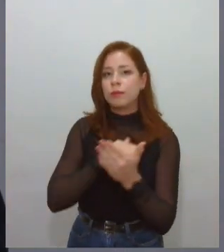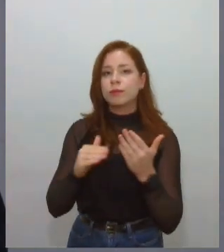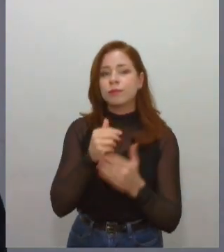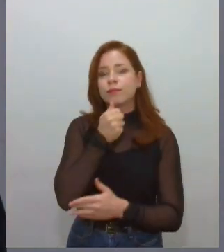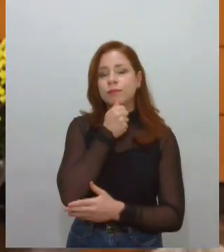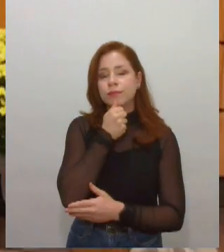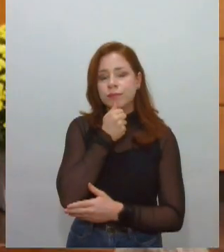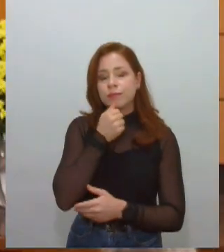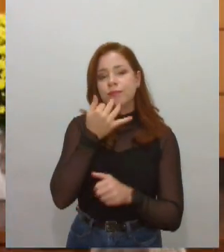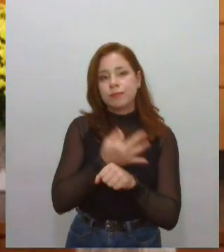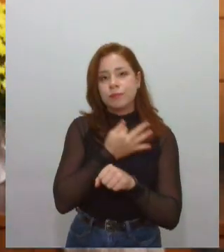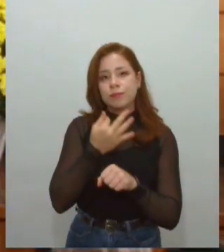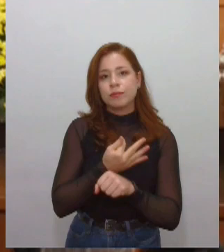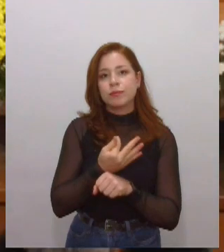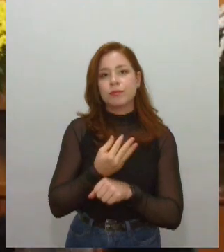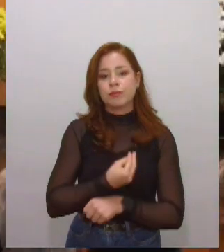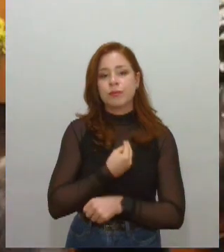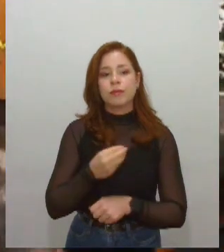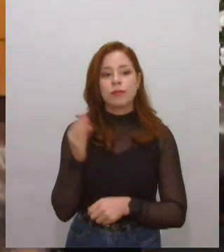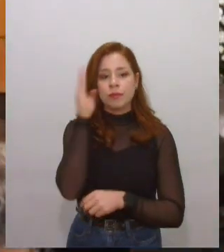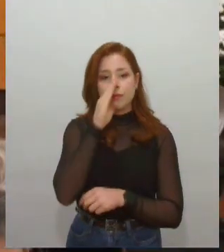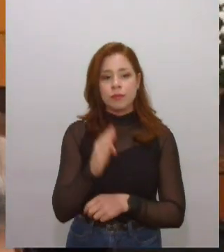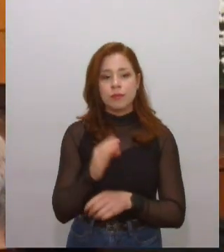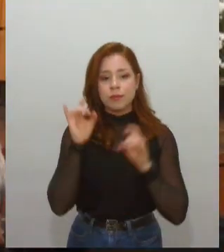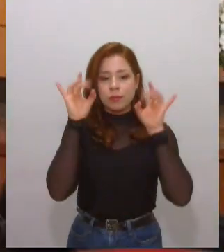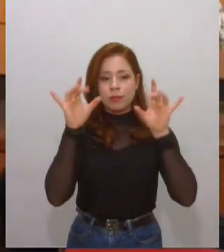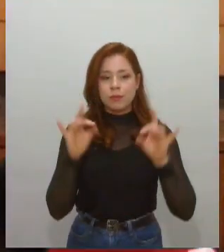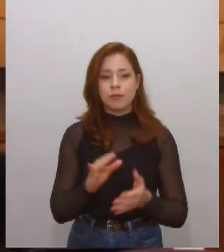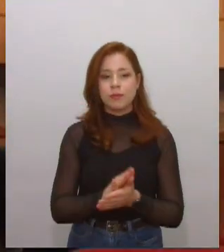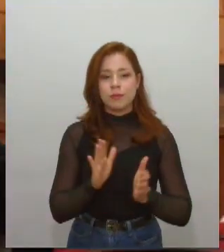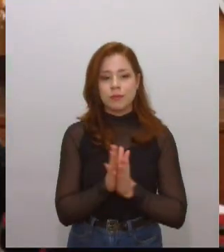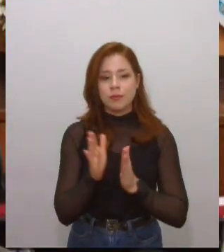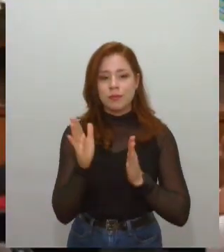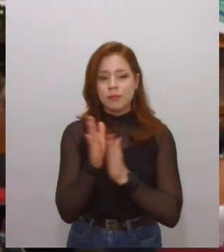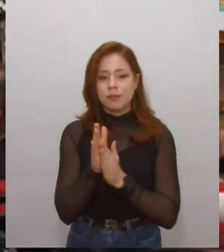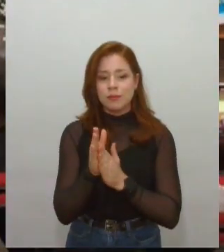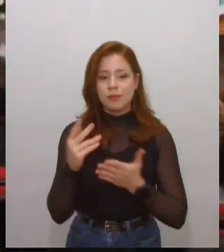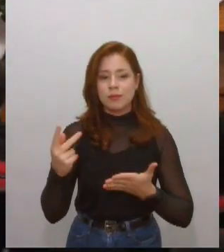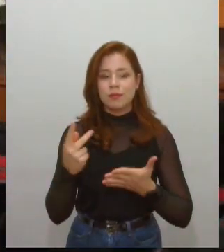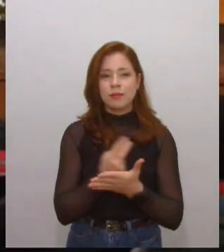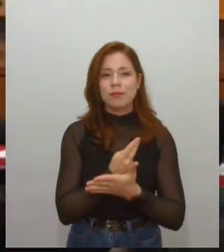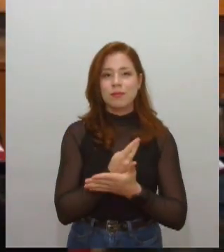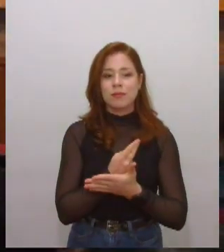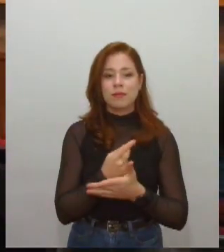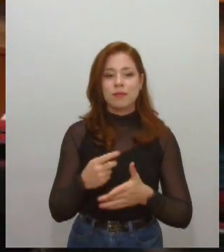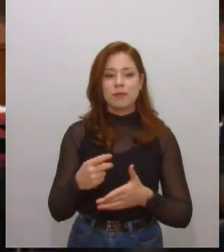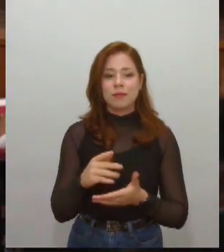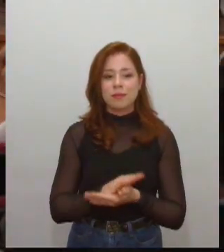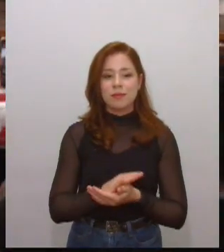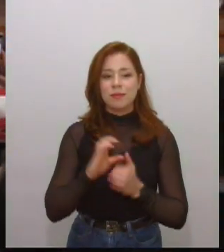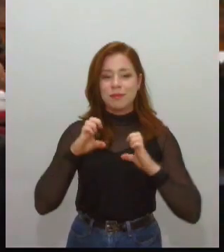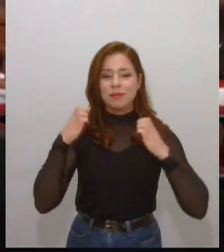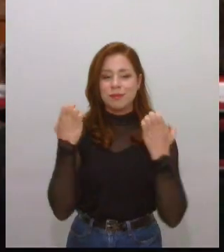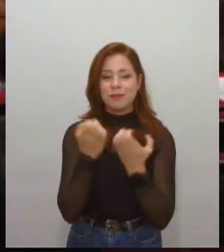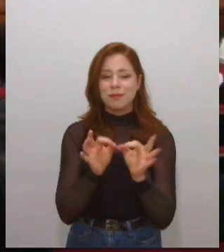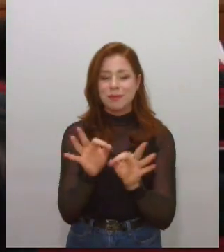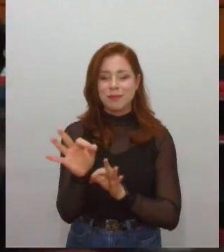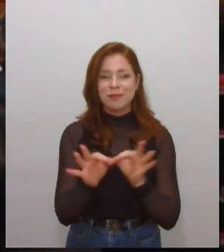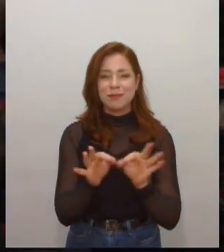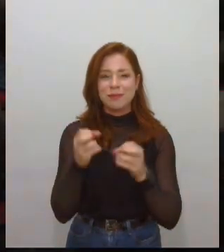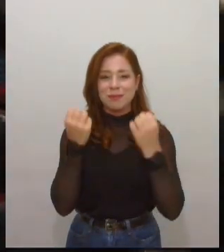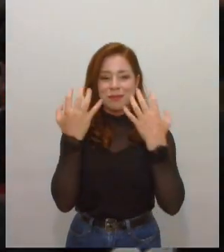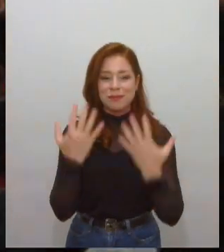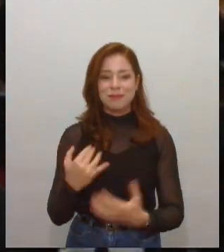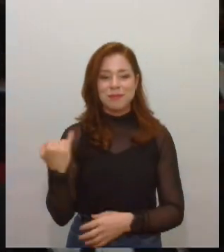Brasil especialmente. Ao elogiar a organização e realização do evento, o ministro falou ainda sobre a importância de